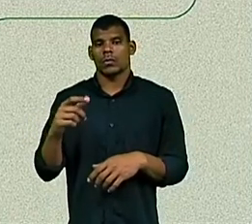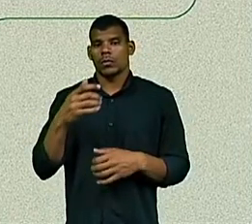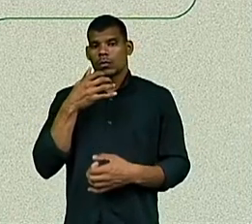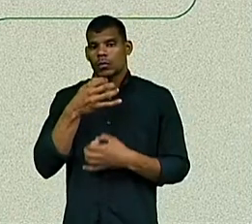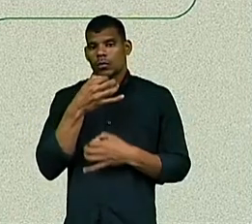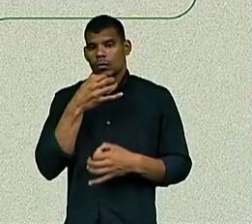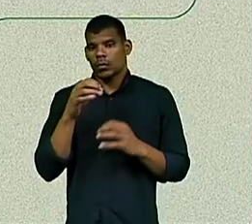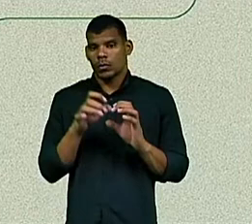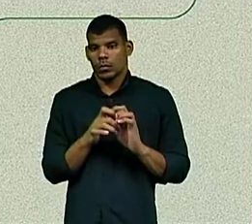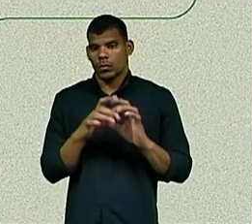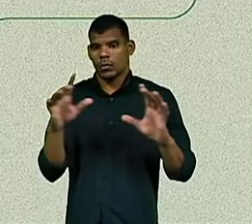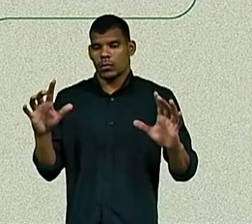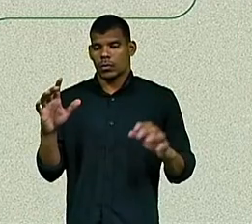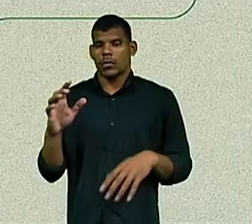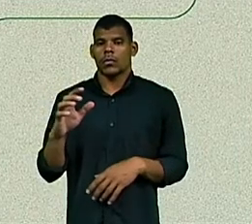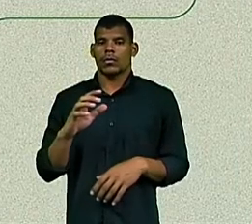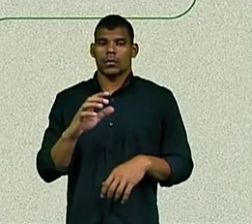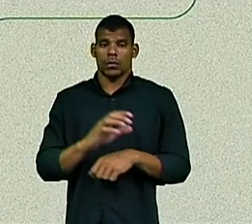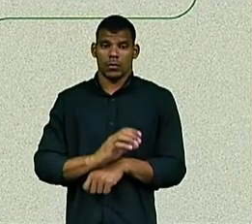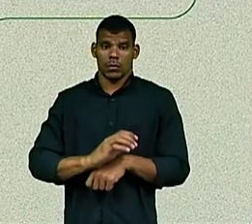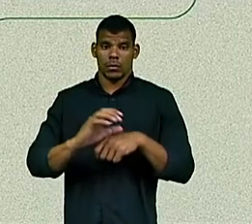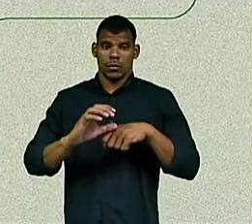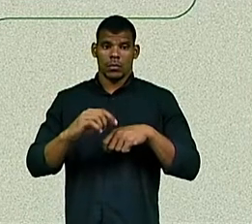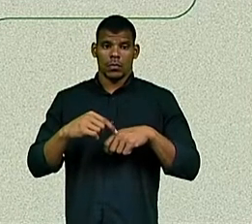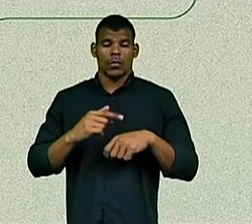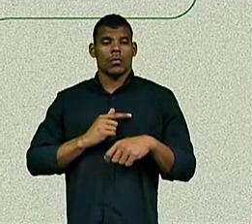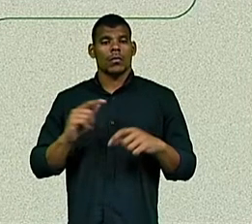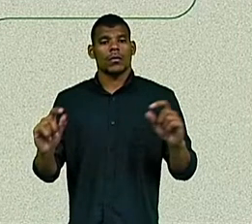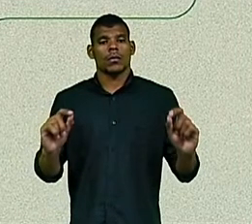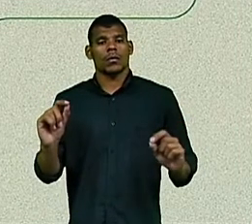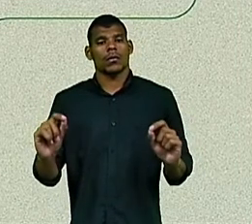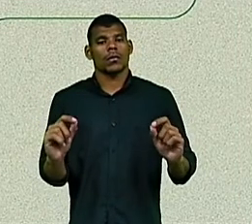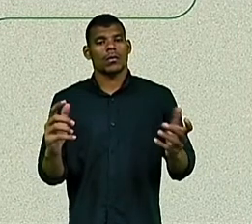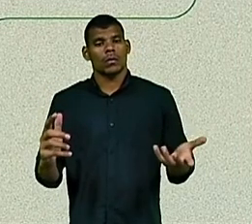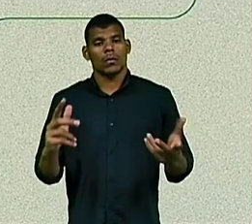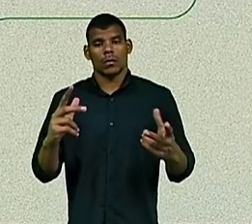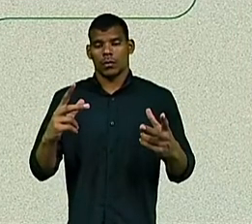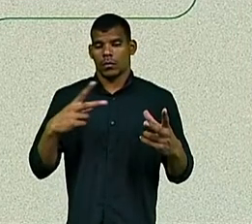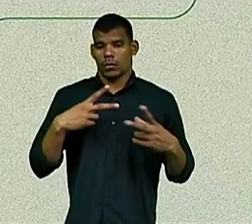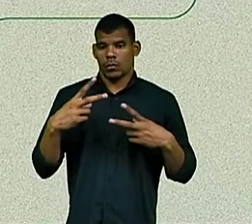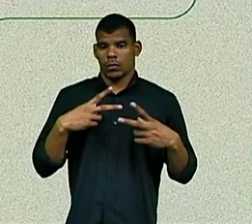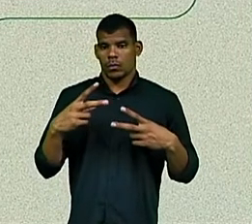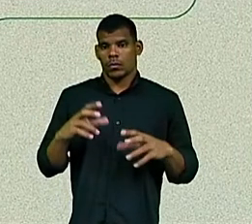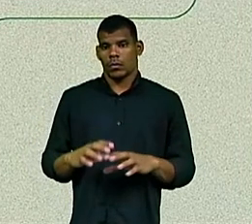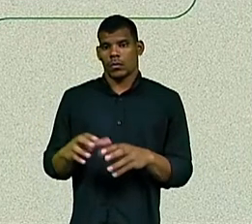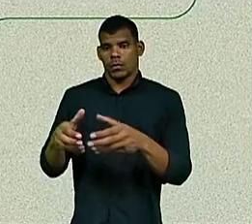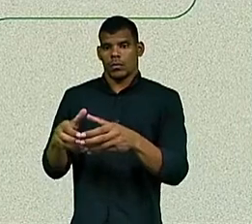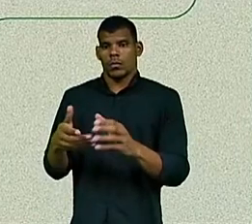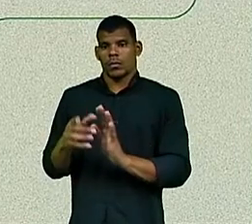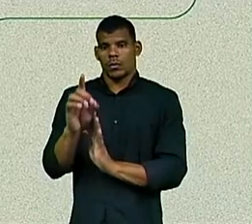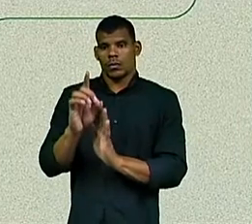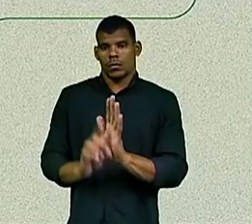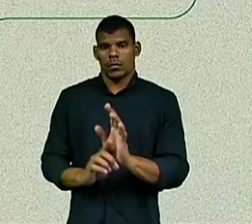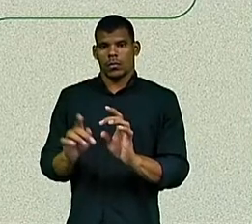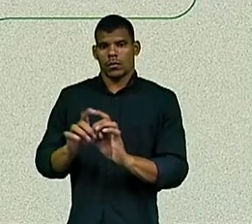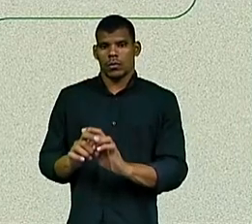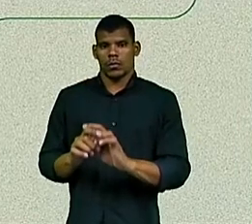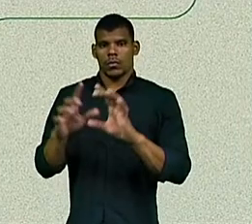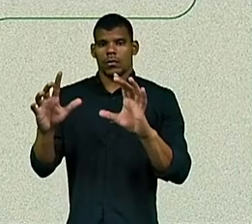e aí a constituição ela vem ampliando essas garantias individuais coletivas direitos de liberdade né